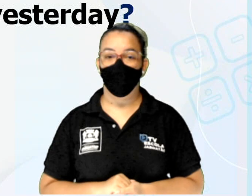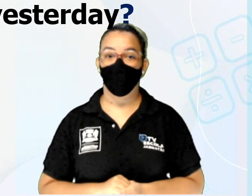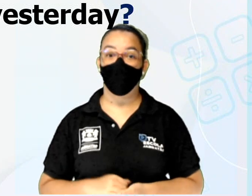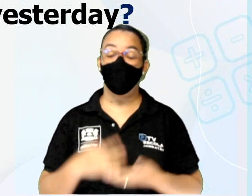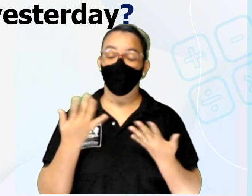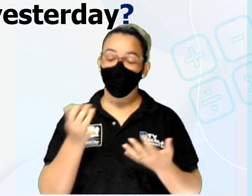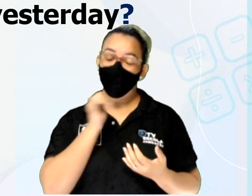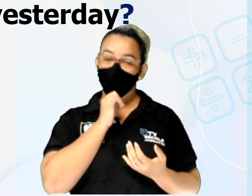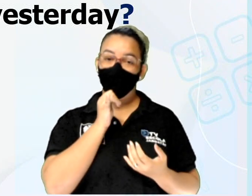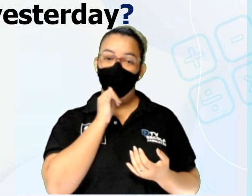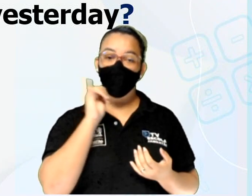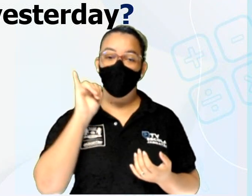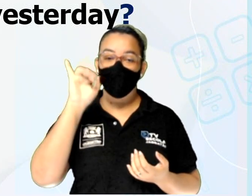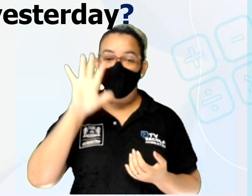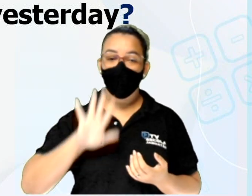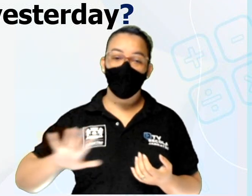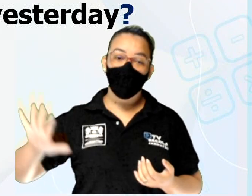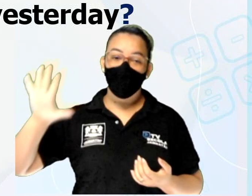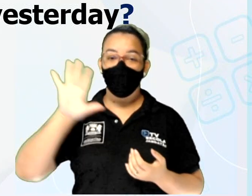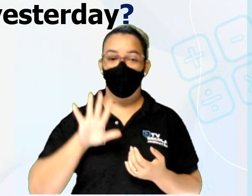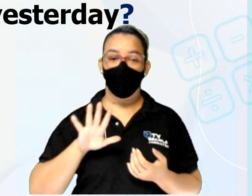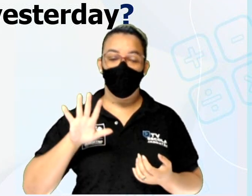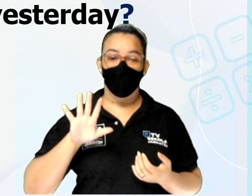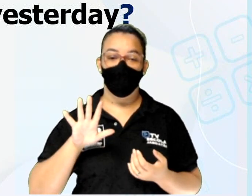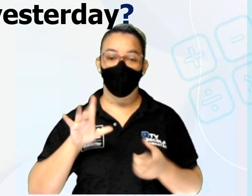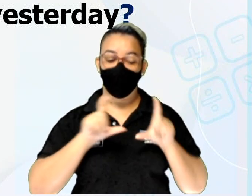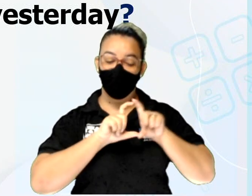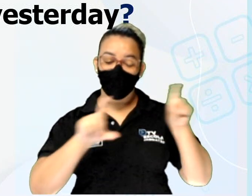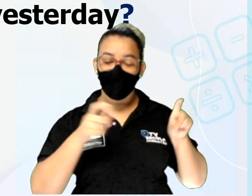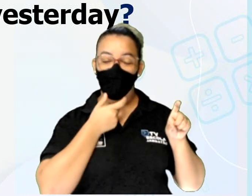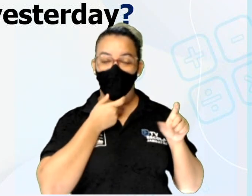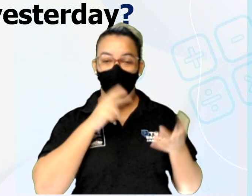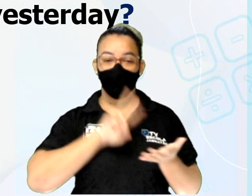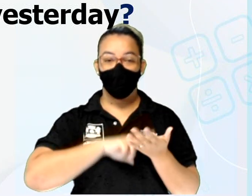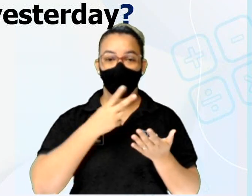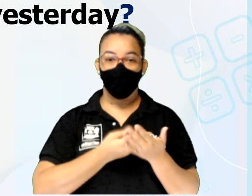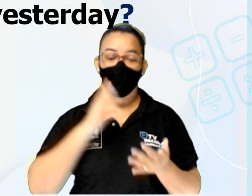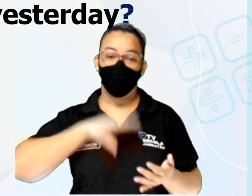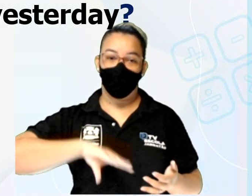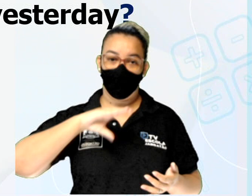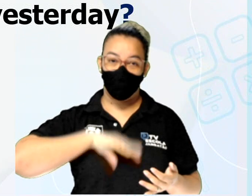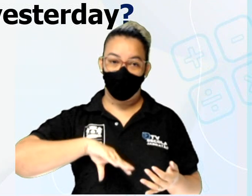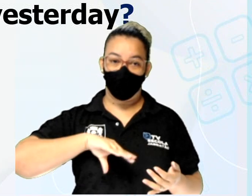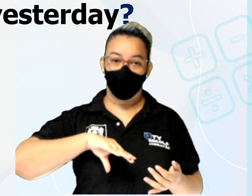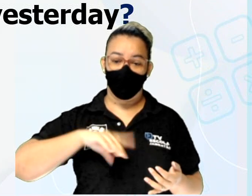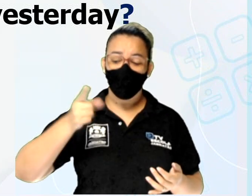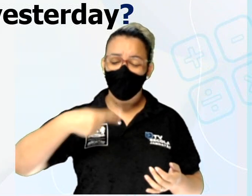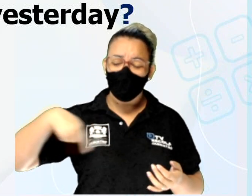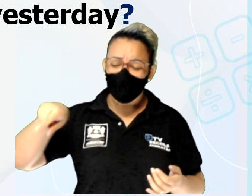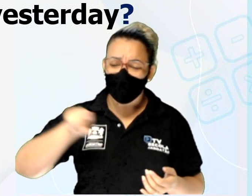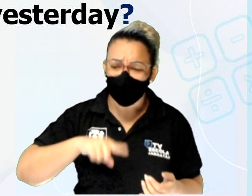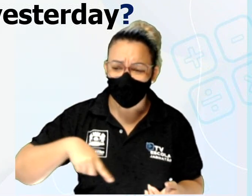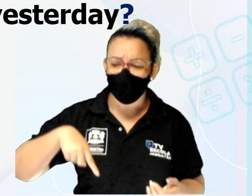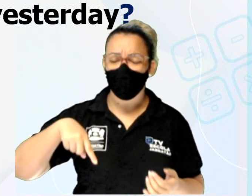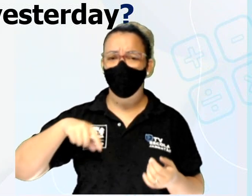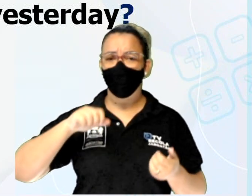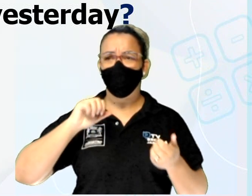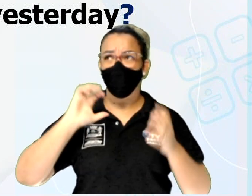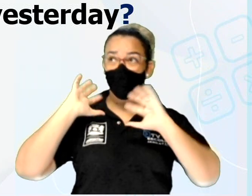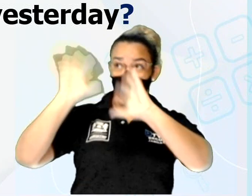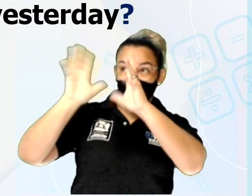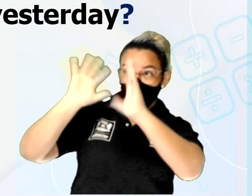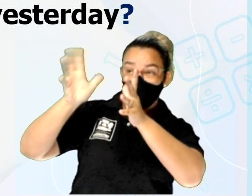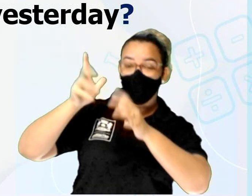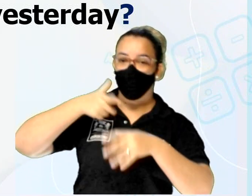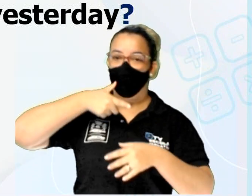Neste exemplo, ó, did we play volleyball yesterday? A gente jogou, nós jogamos vôlei